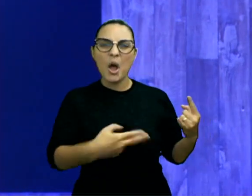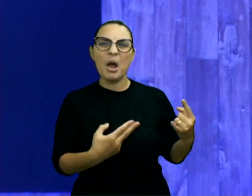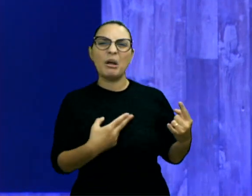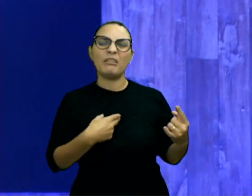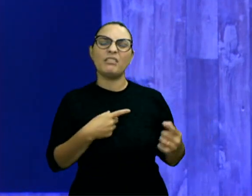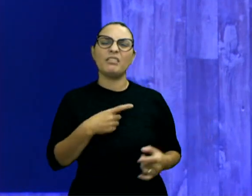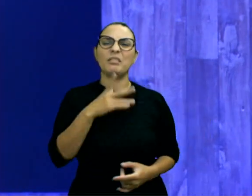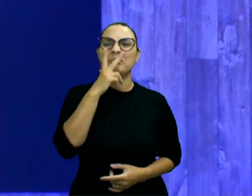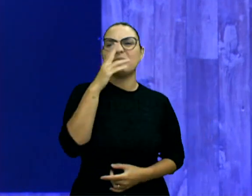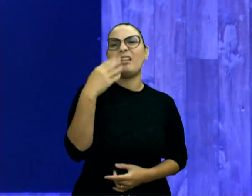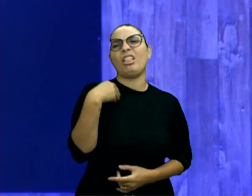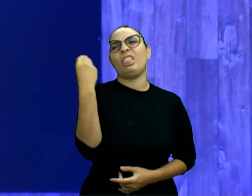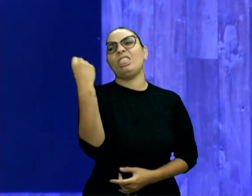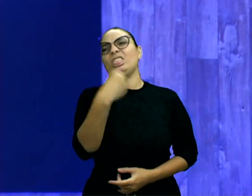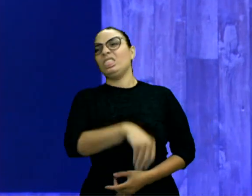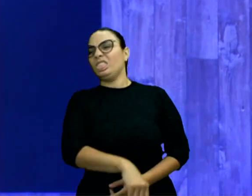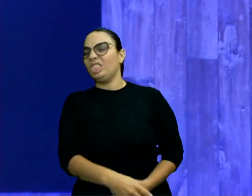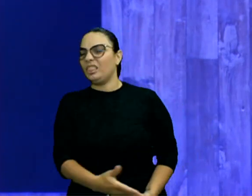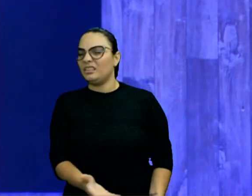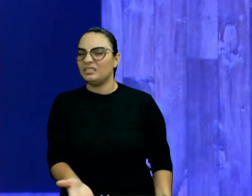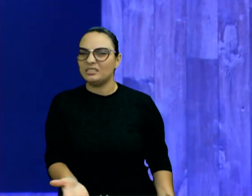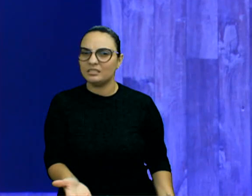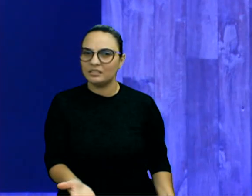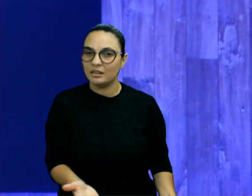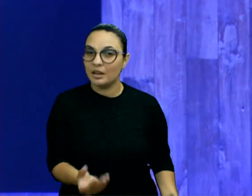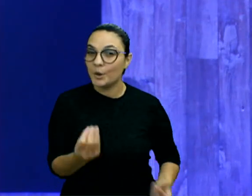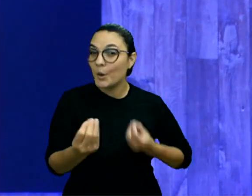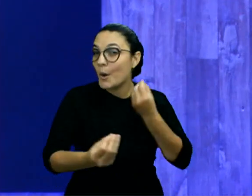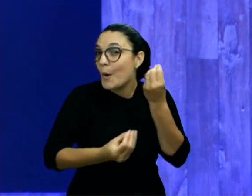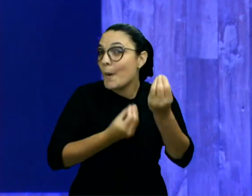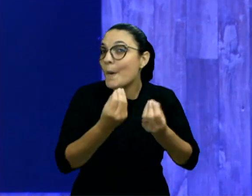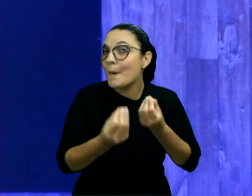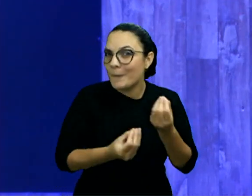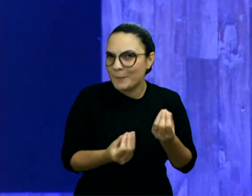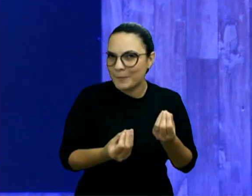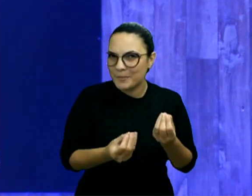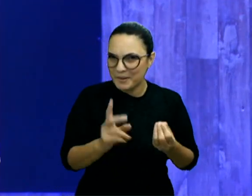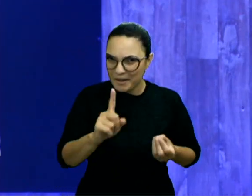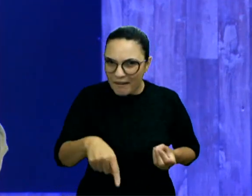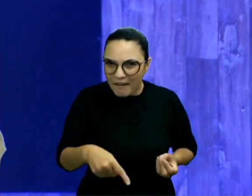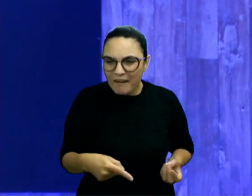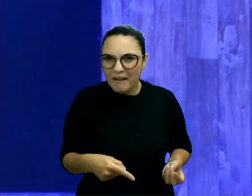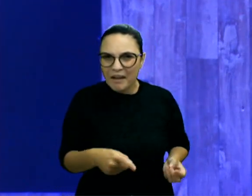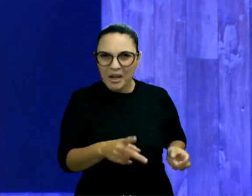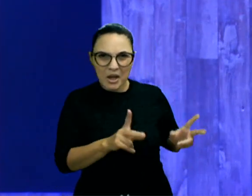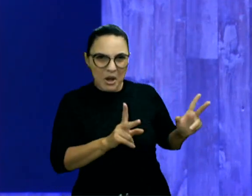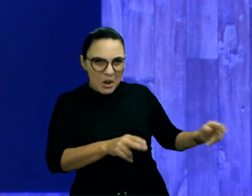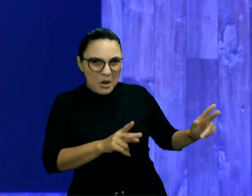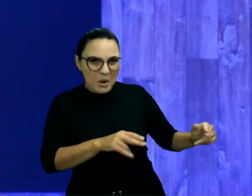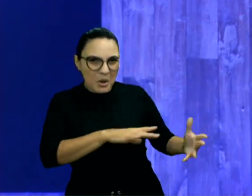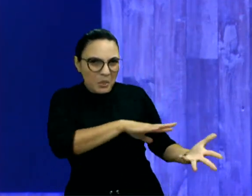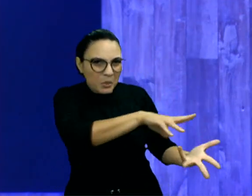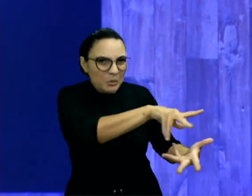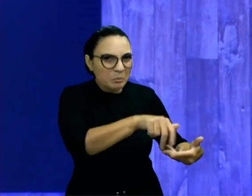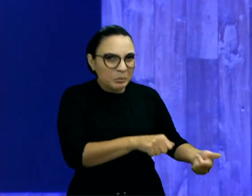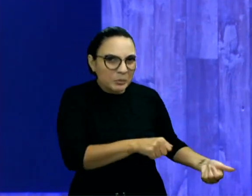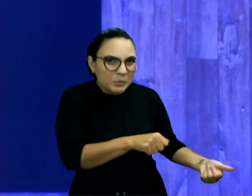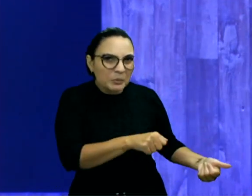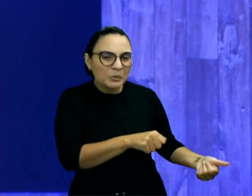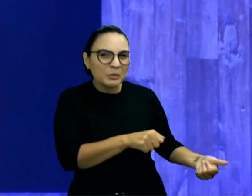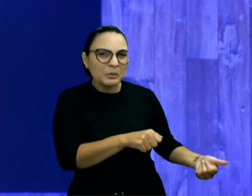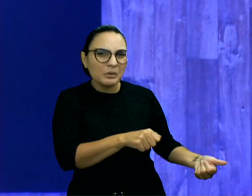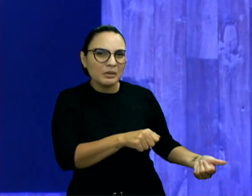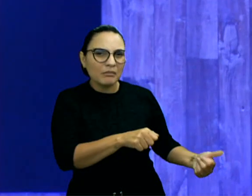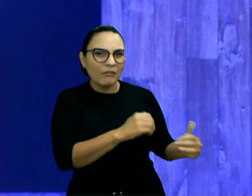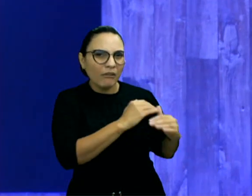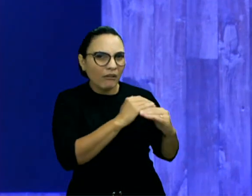alguma coisa, fazemos como todo mundo faz, andamos como todo mundo anda, pensamos como todo mundo pensa. Eu olho